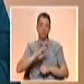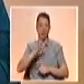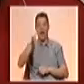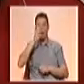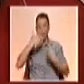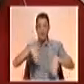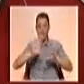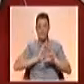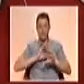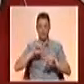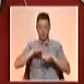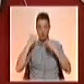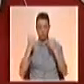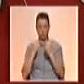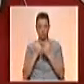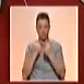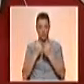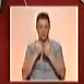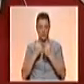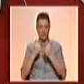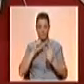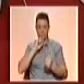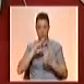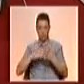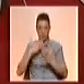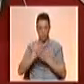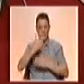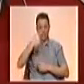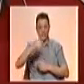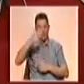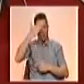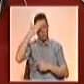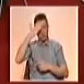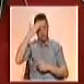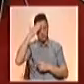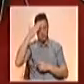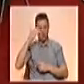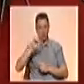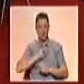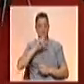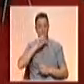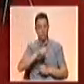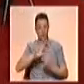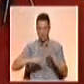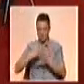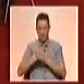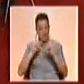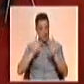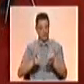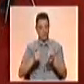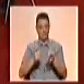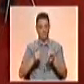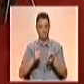mas nós precisamos de uma sociedade informada para poder ter consciência de que realmente pode contribuir para isto.